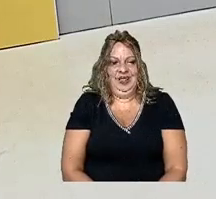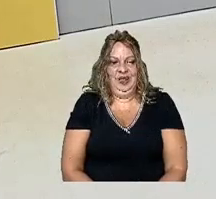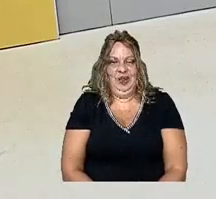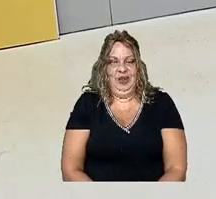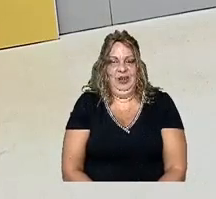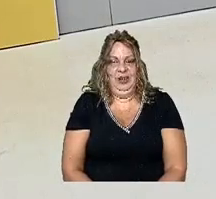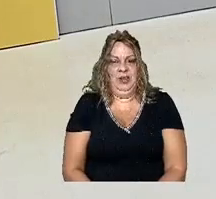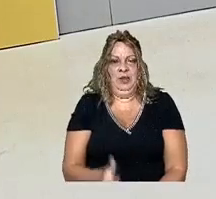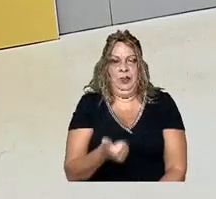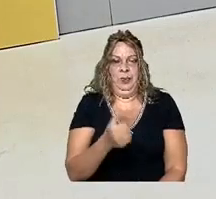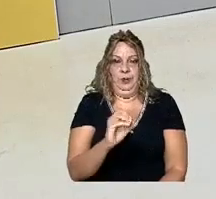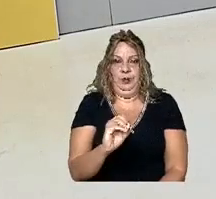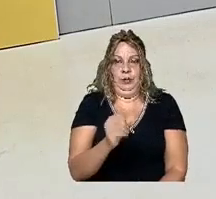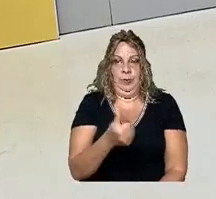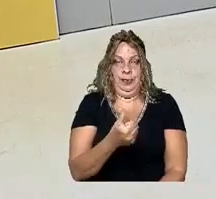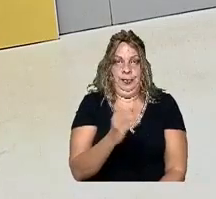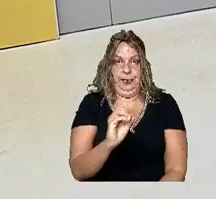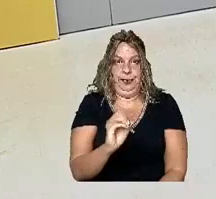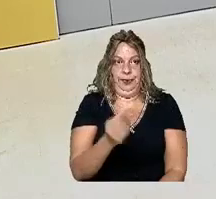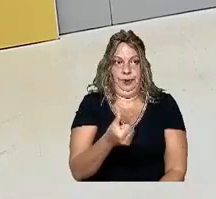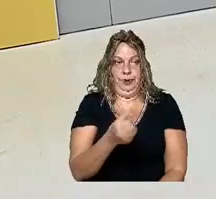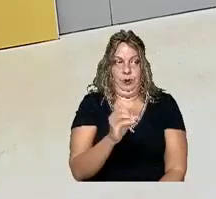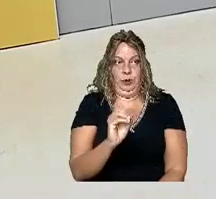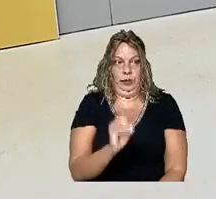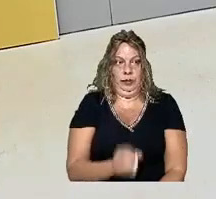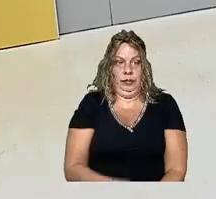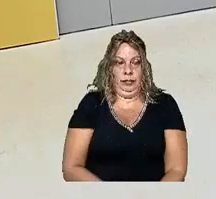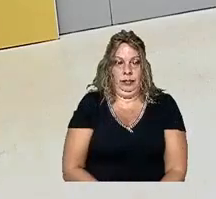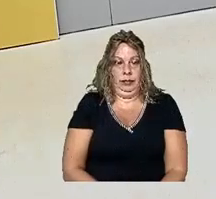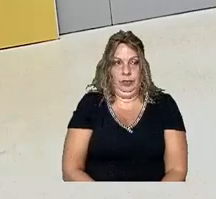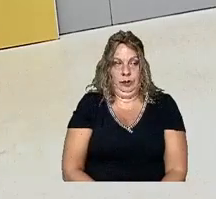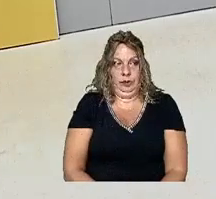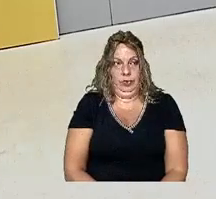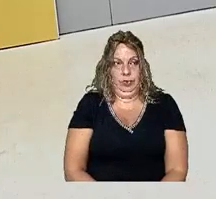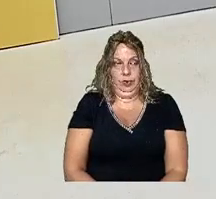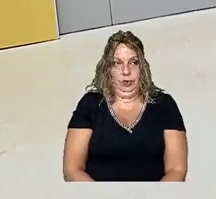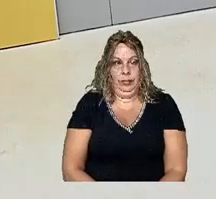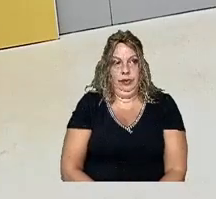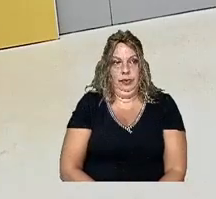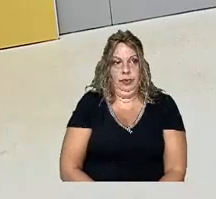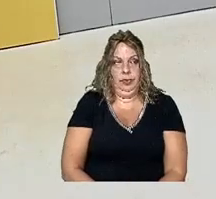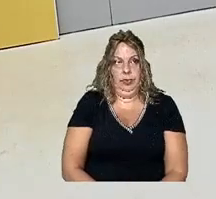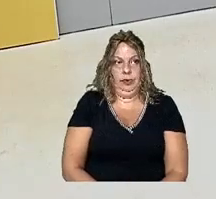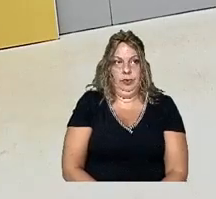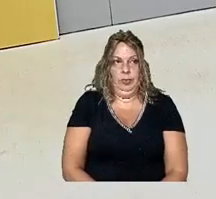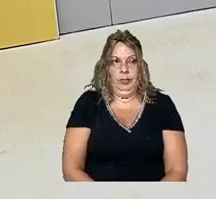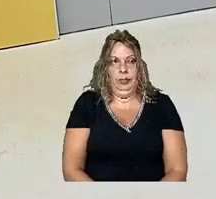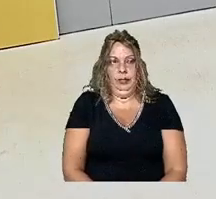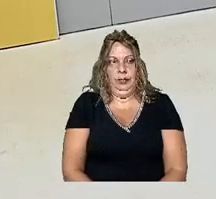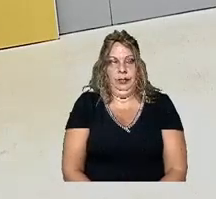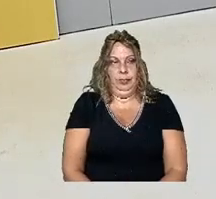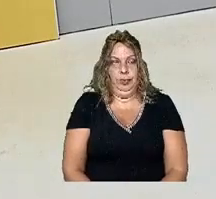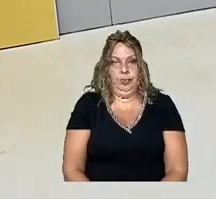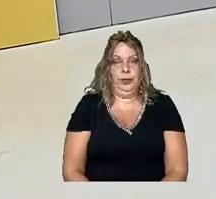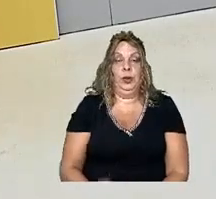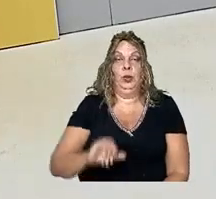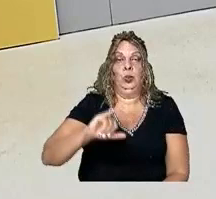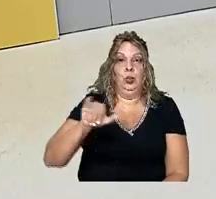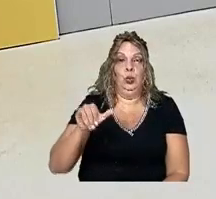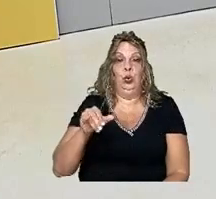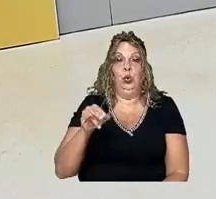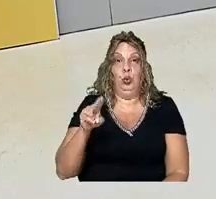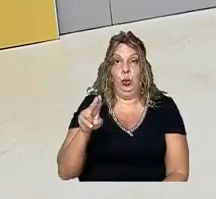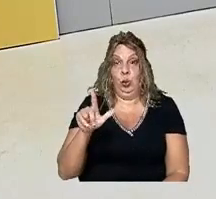do 60, 60, o Vaneide disse que... A filha Júlia está aniversariando hoje, um beijo